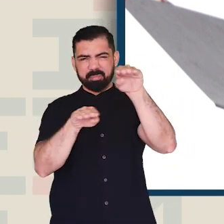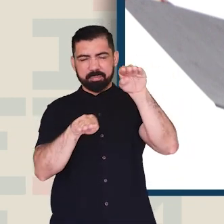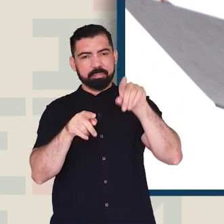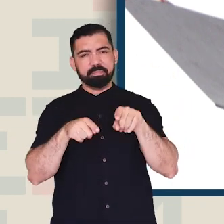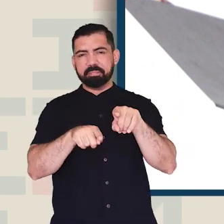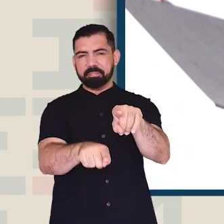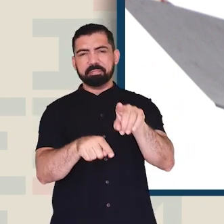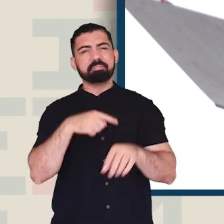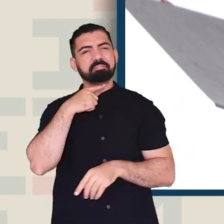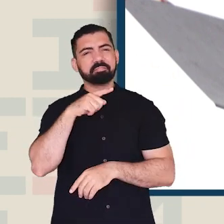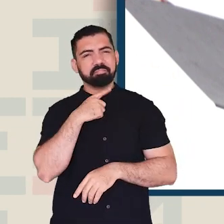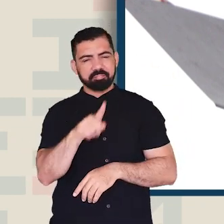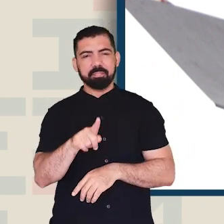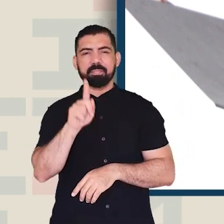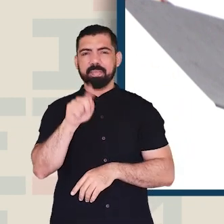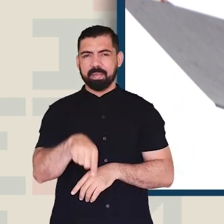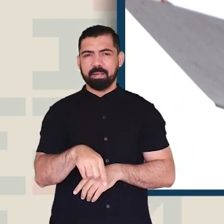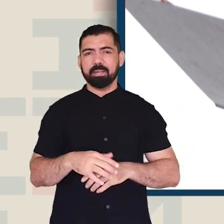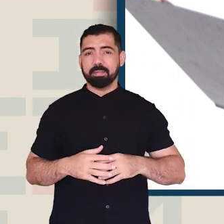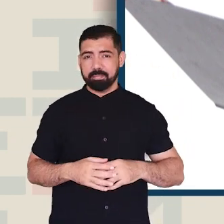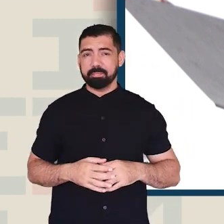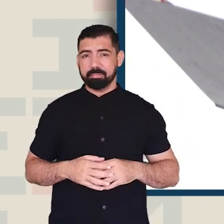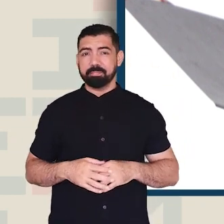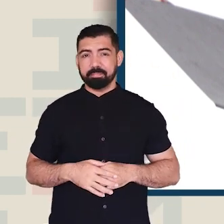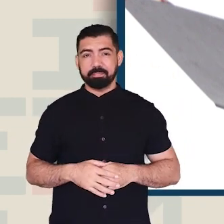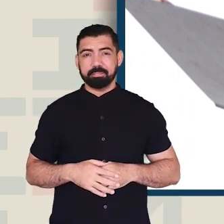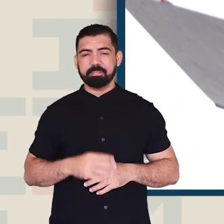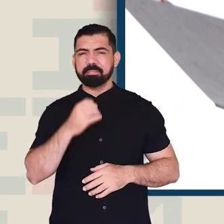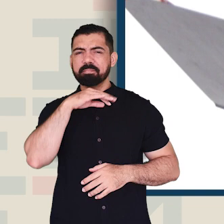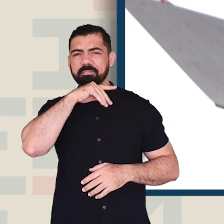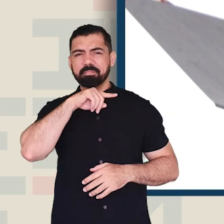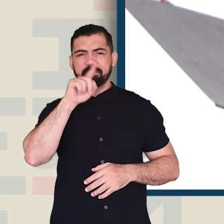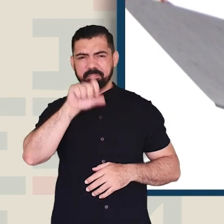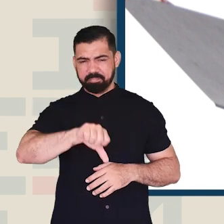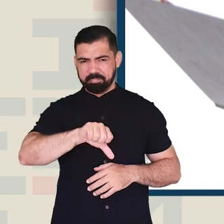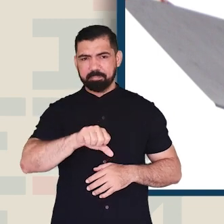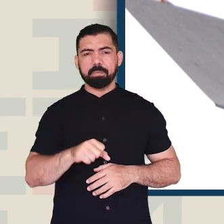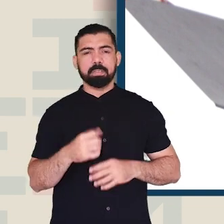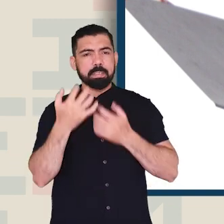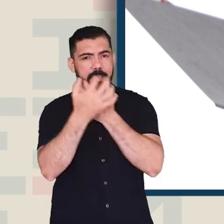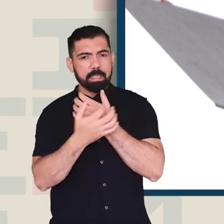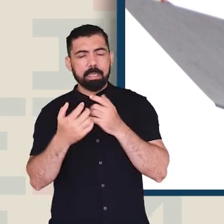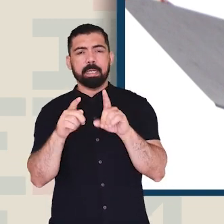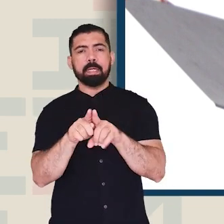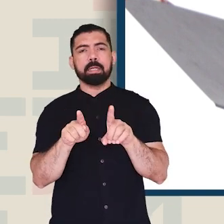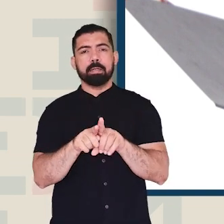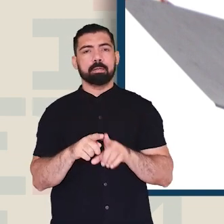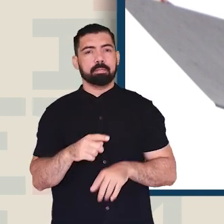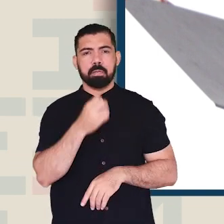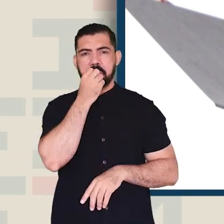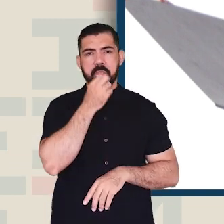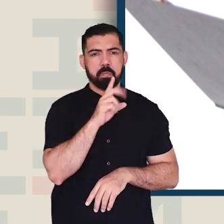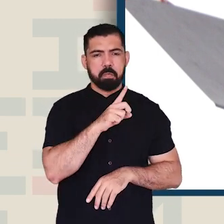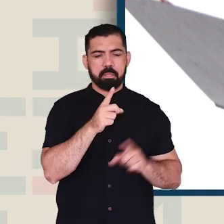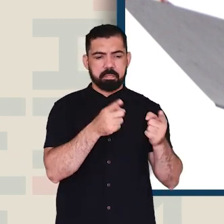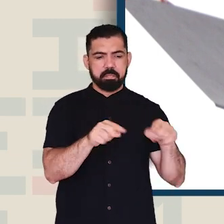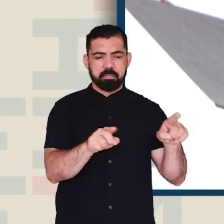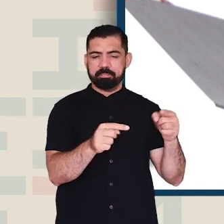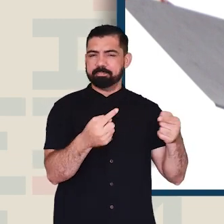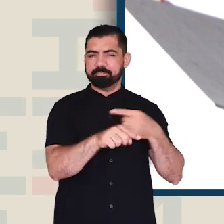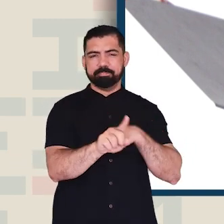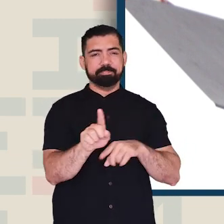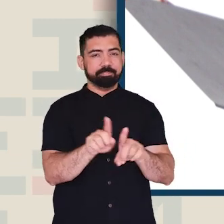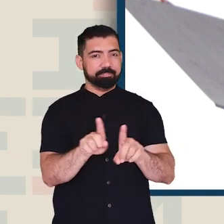parece uma dissonância de segunda, muito ruim de cantar e também não era tão melódico, né?